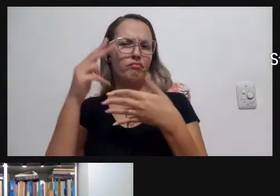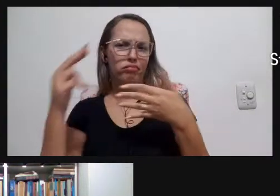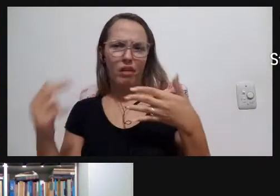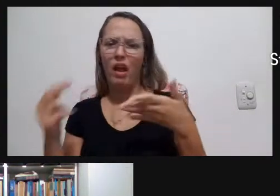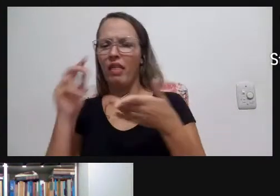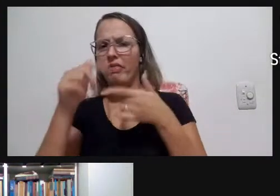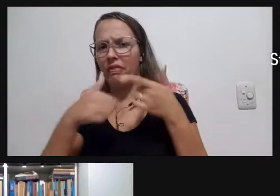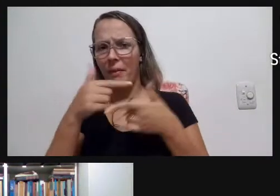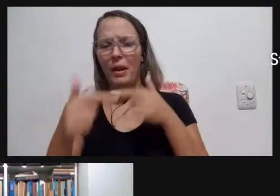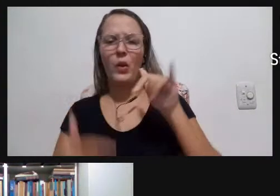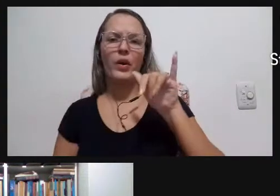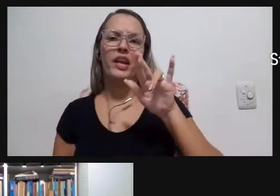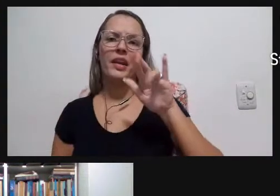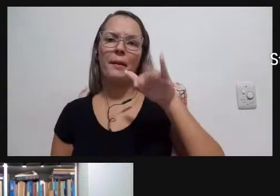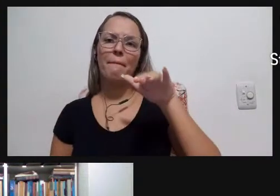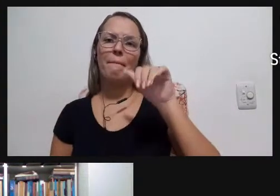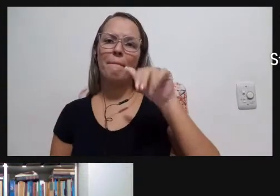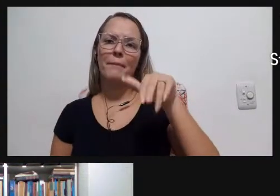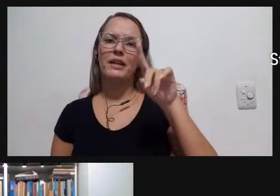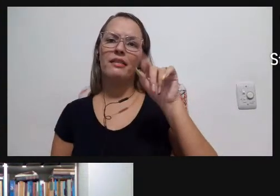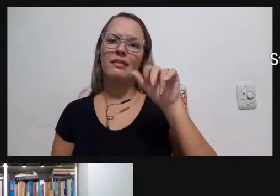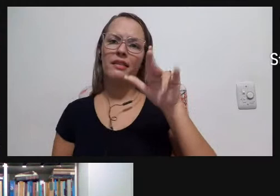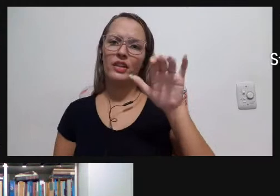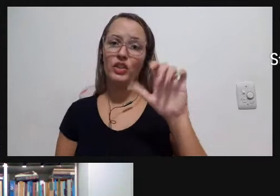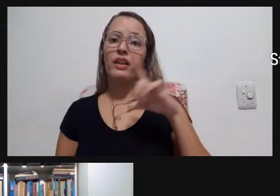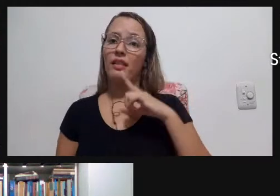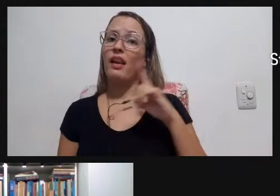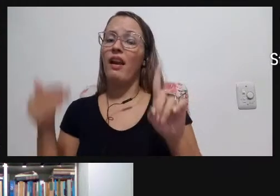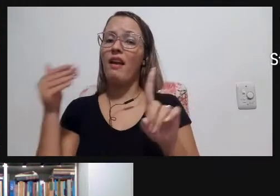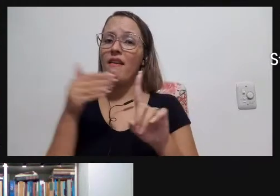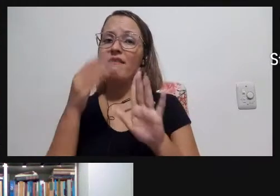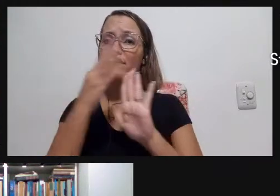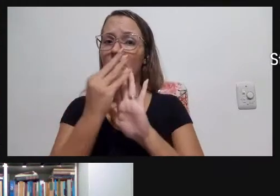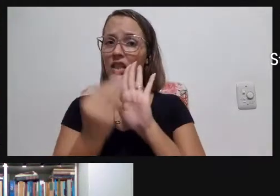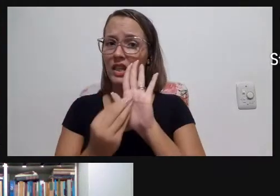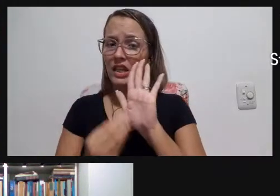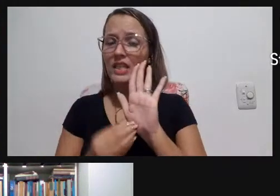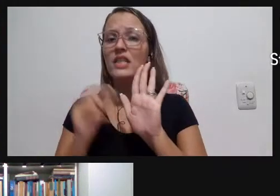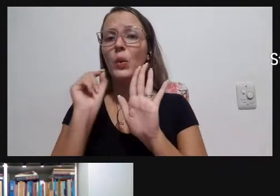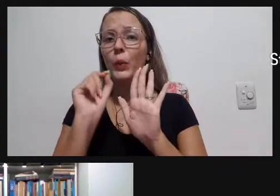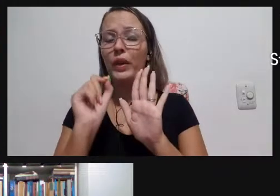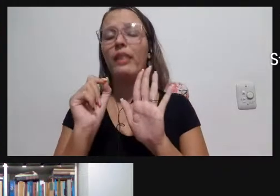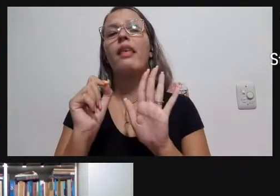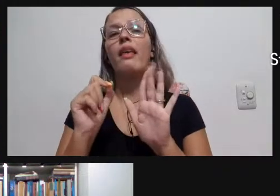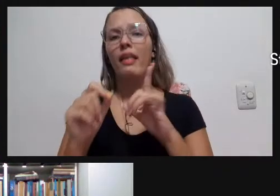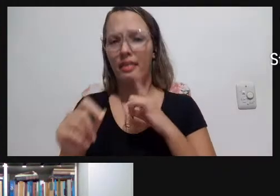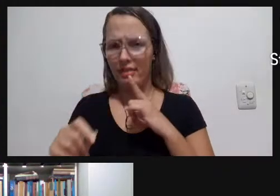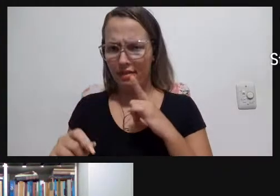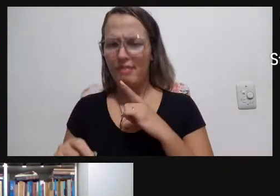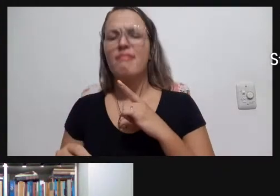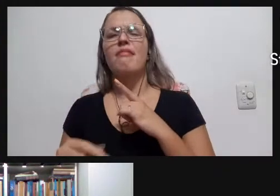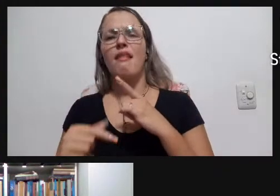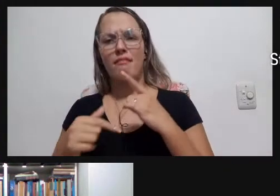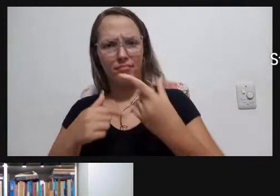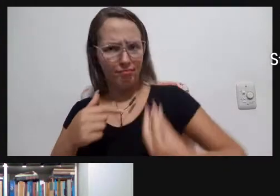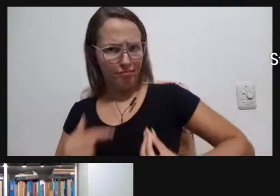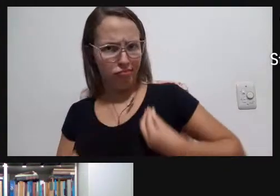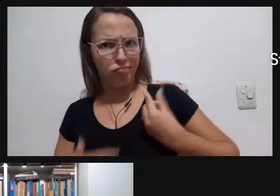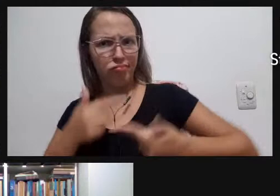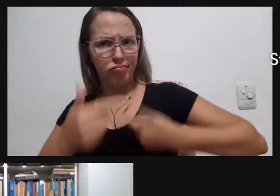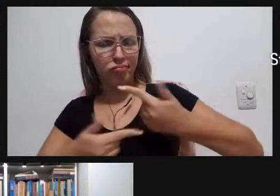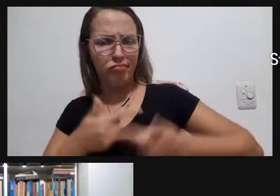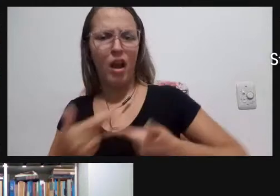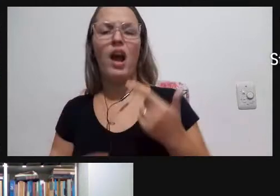disso. Uma das referências para encontrar os professores é a participação da irmandade. Por exemplo,